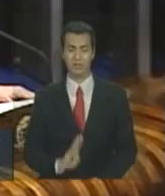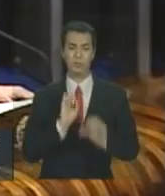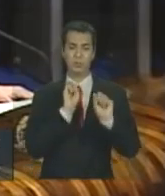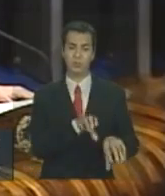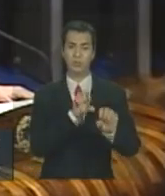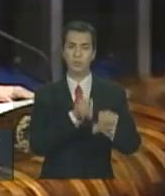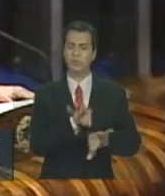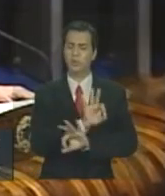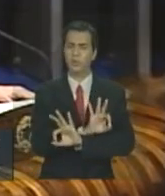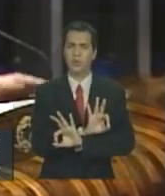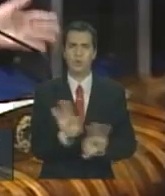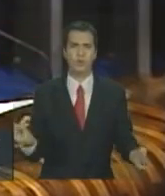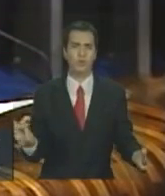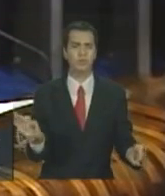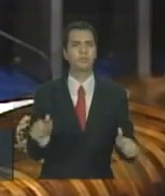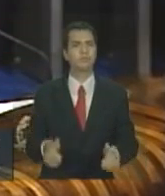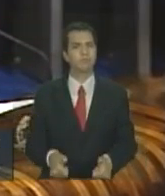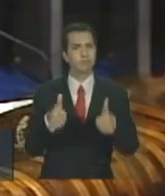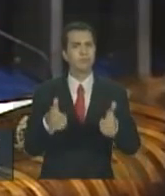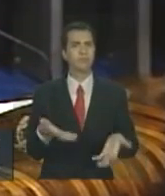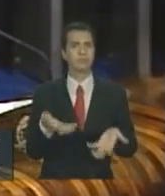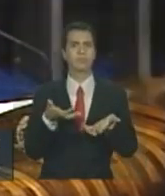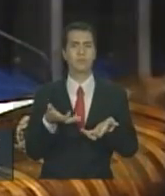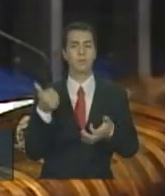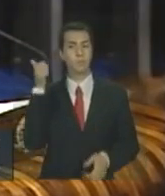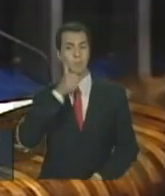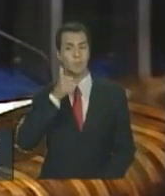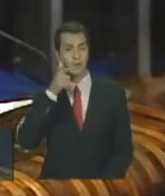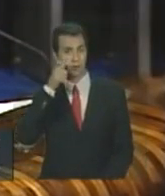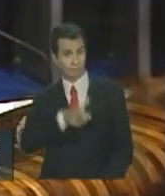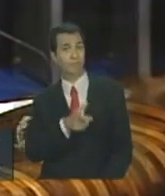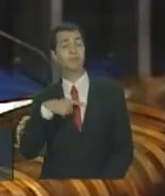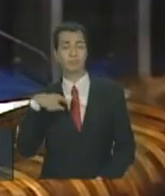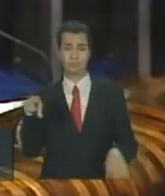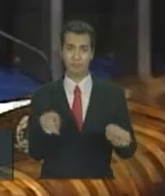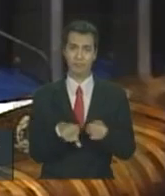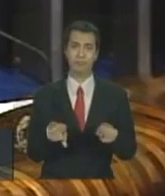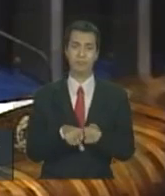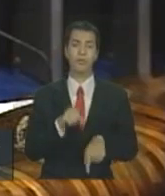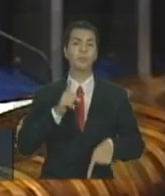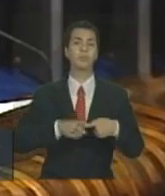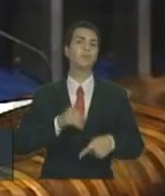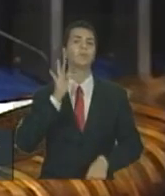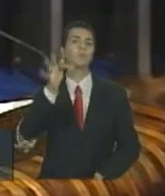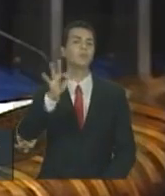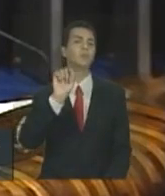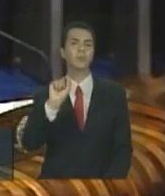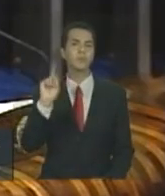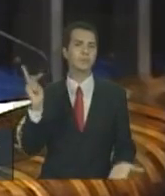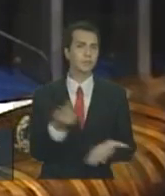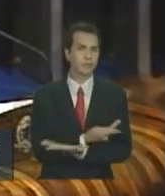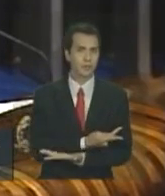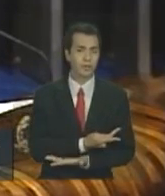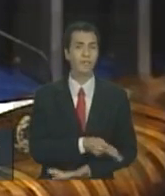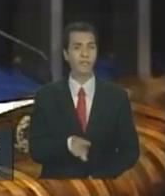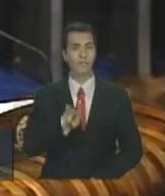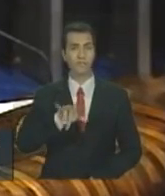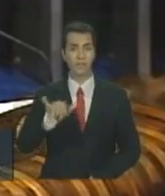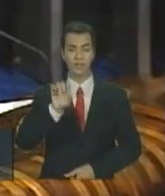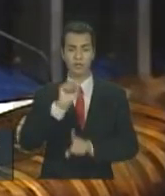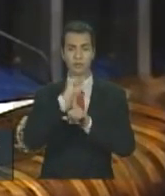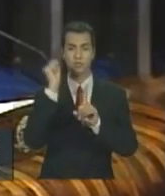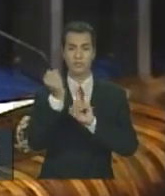educação muito relevante. Isso interessa as mulheres, porque isso significa melhoria do tecido